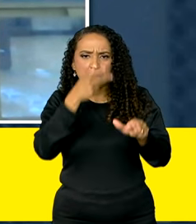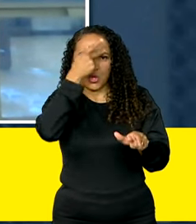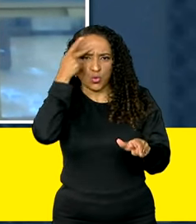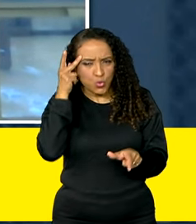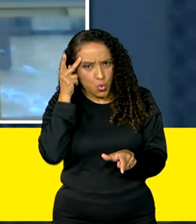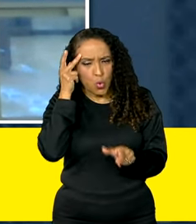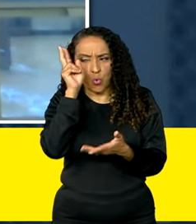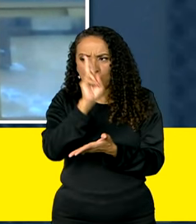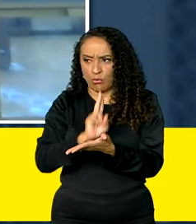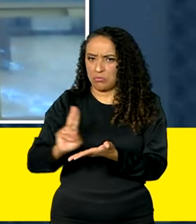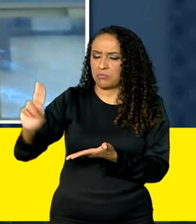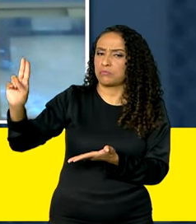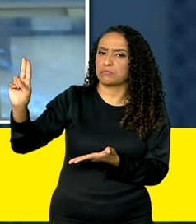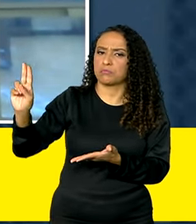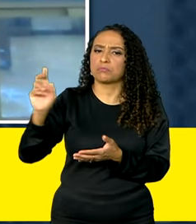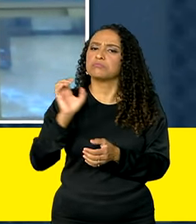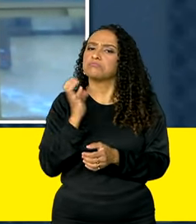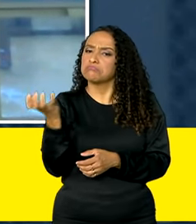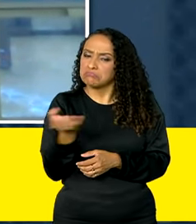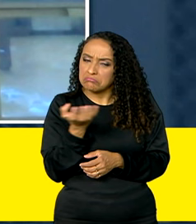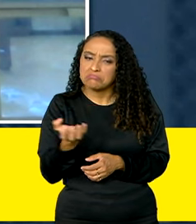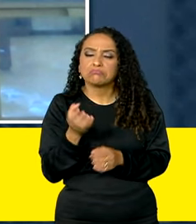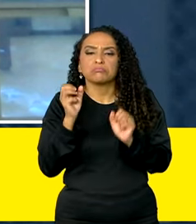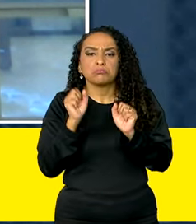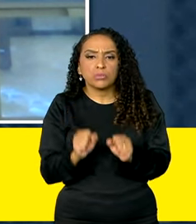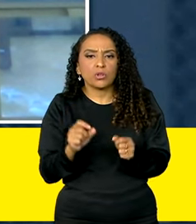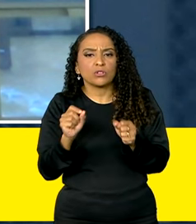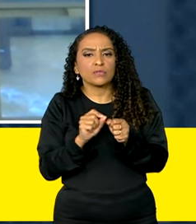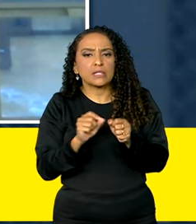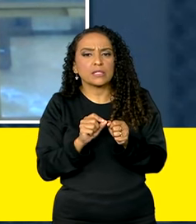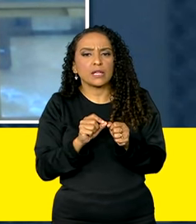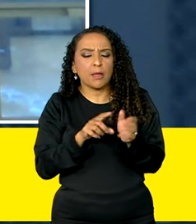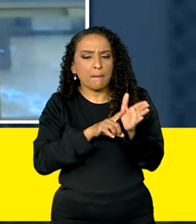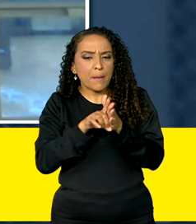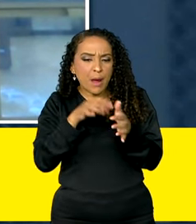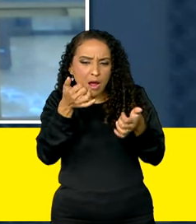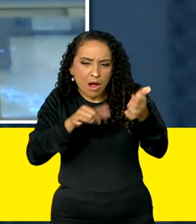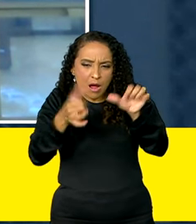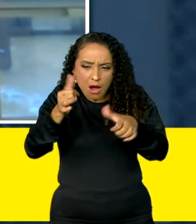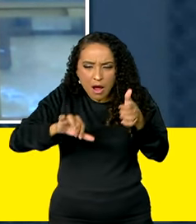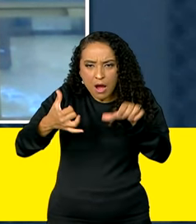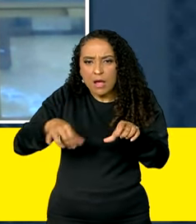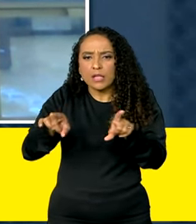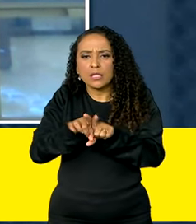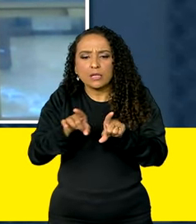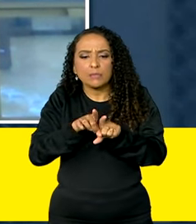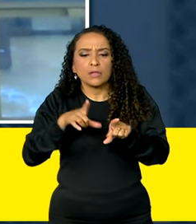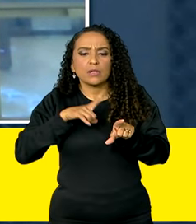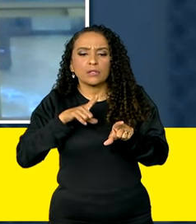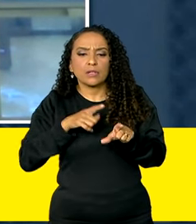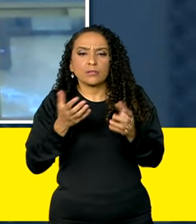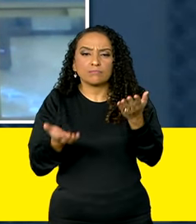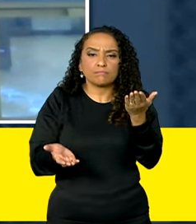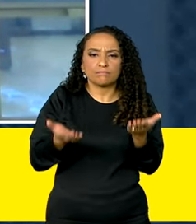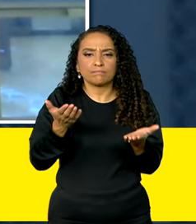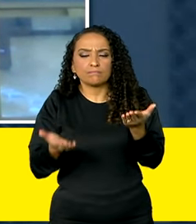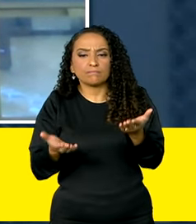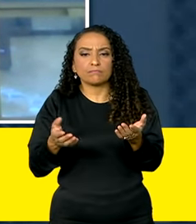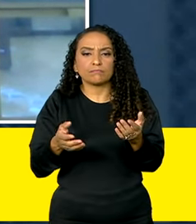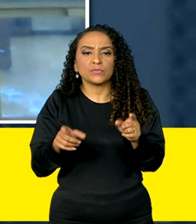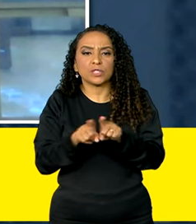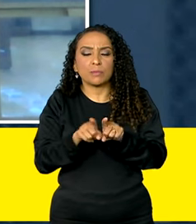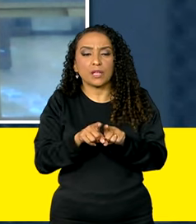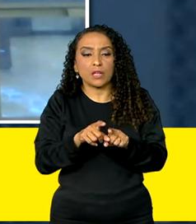cidadão, universidade que quiser fazer as suas análises e poder cotejar as suas análises com os